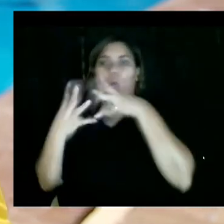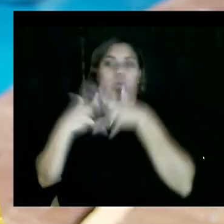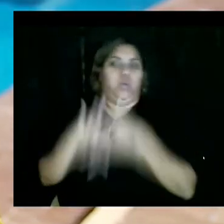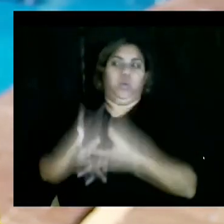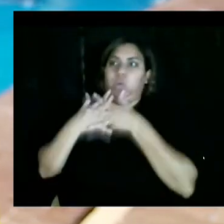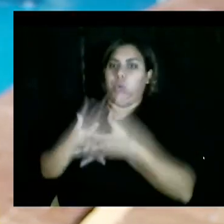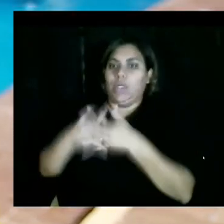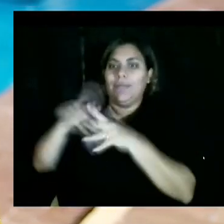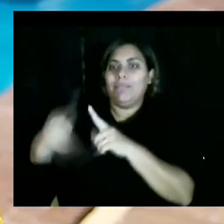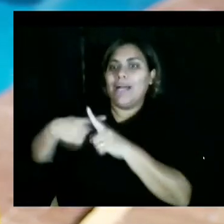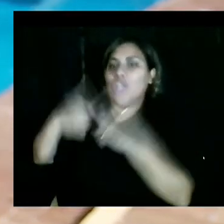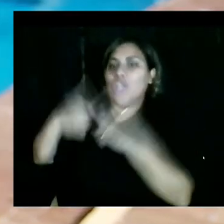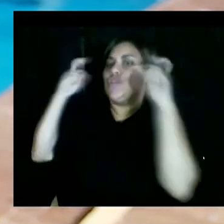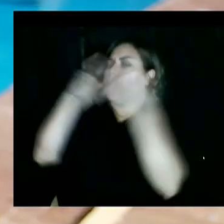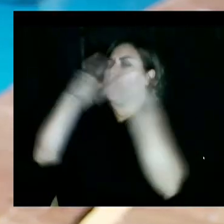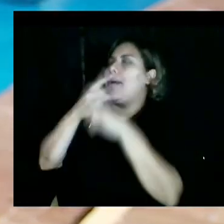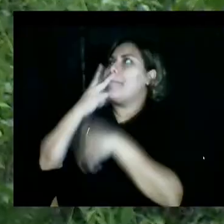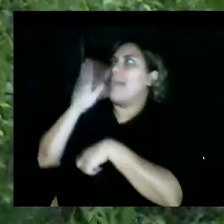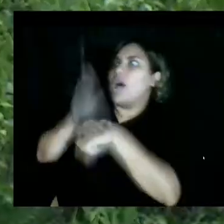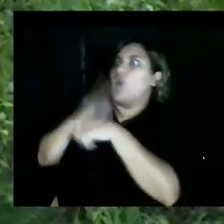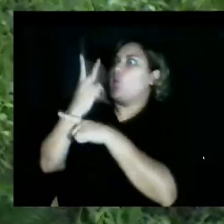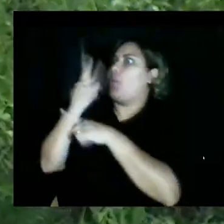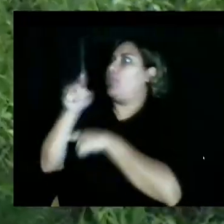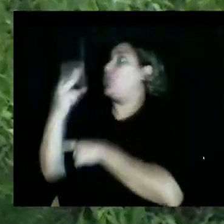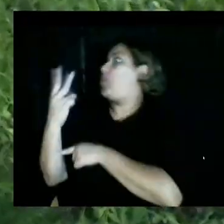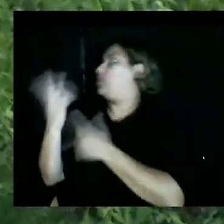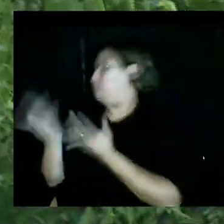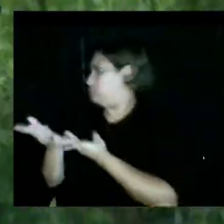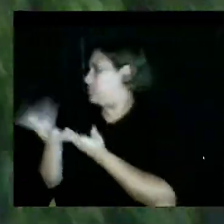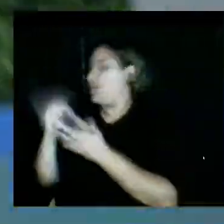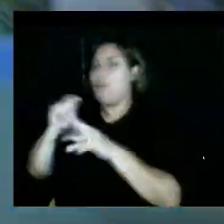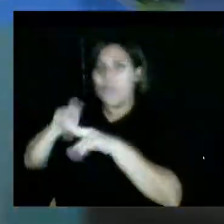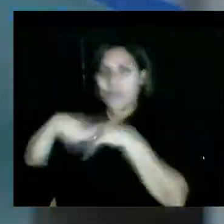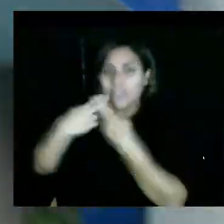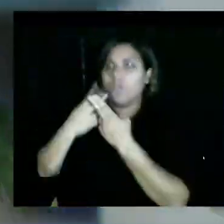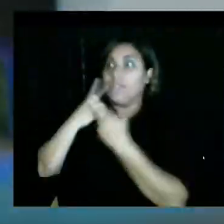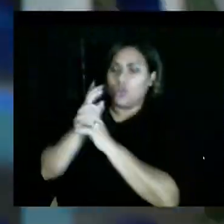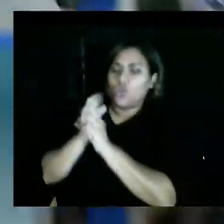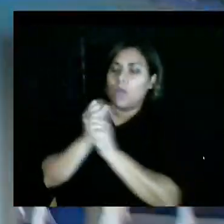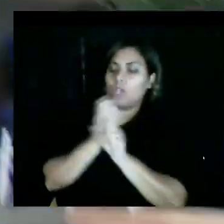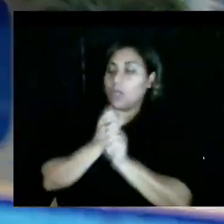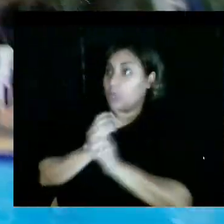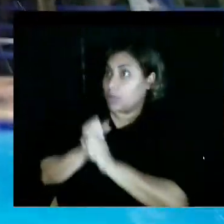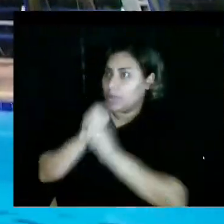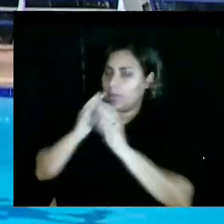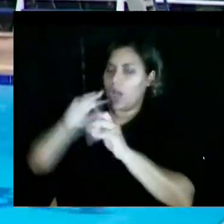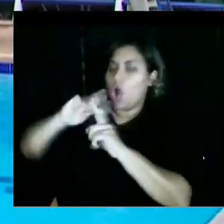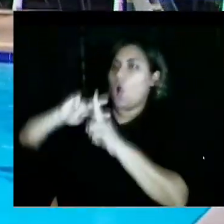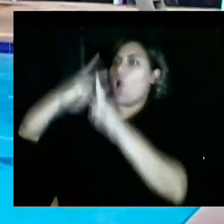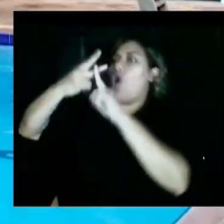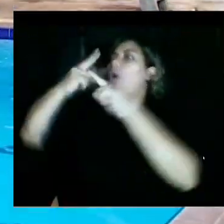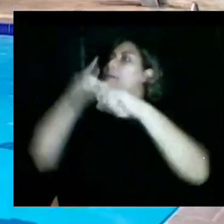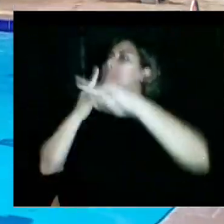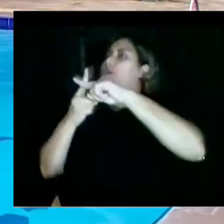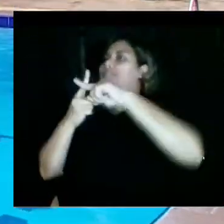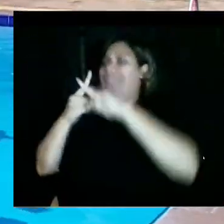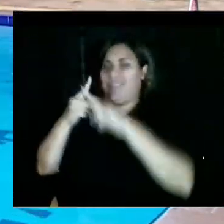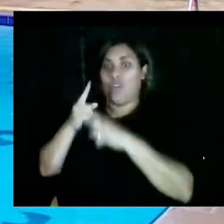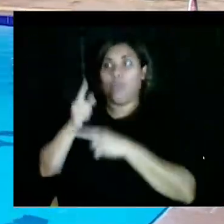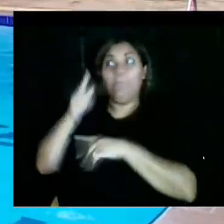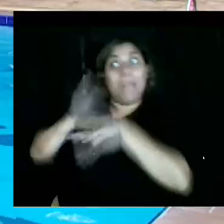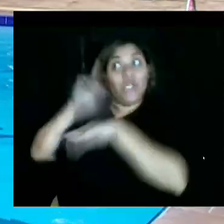para 2.2. Então essas notas são somadas e multiplicadas pelo grau de dificuldade. E o Paladino, antes do